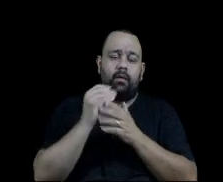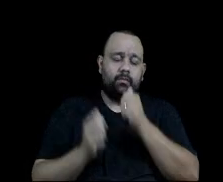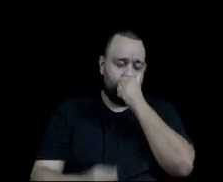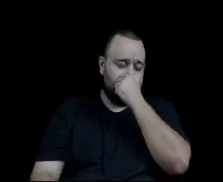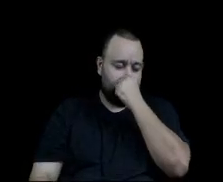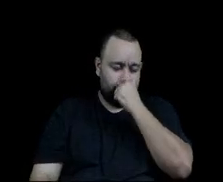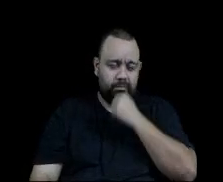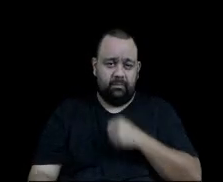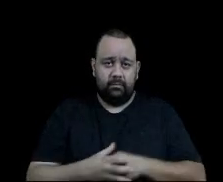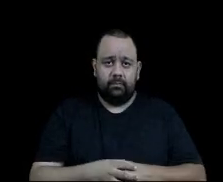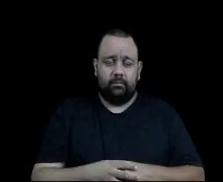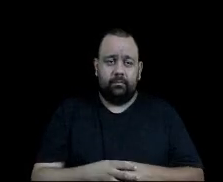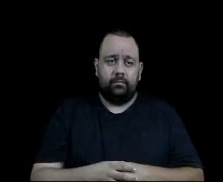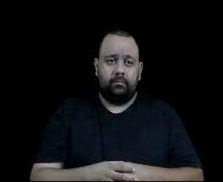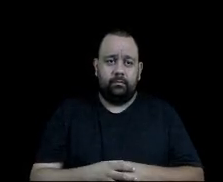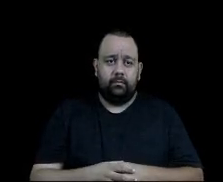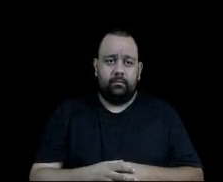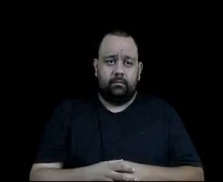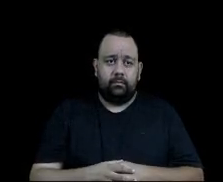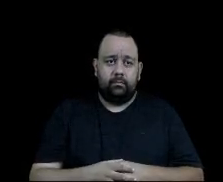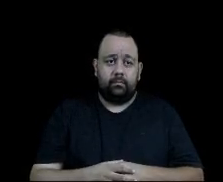abaixo.